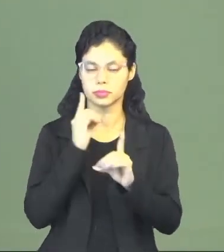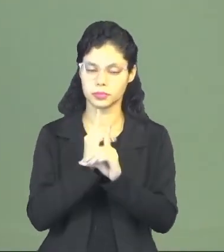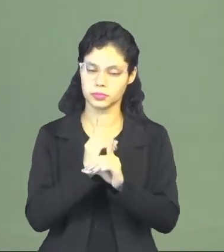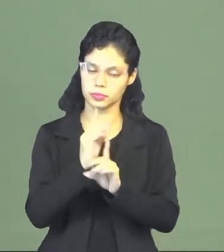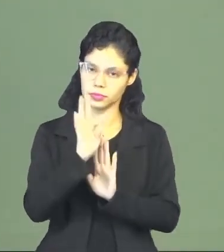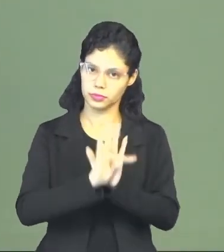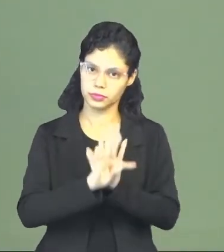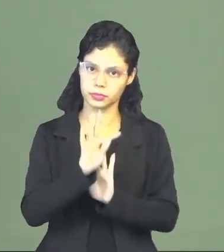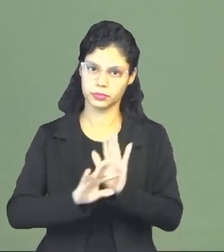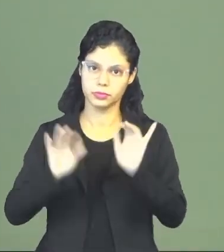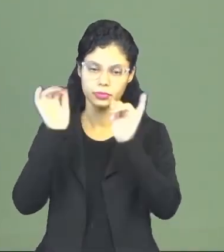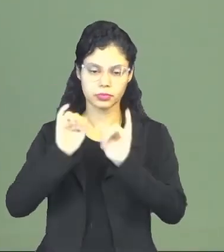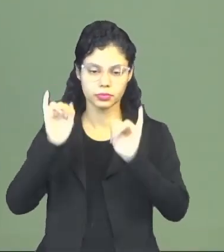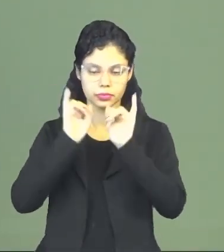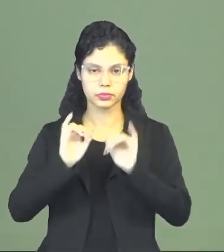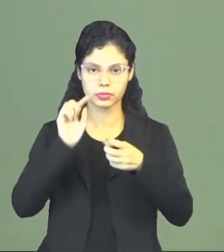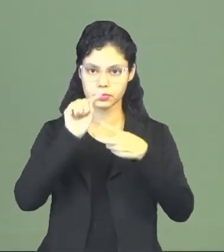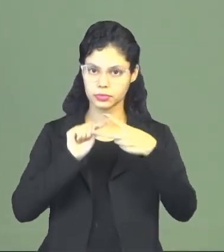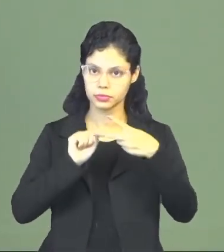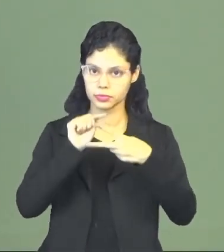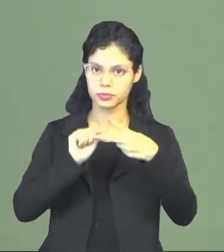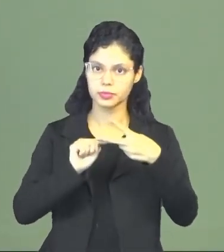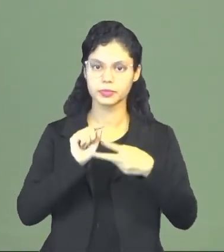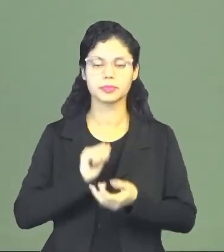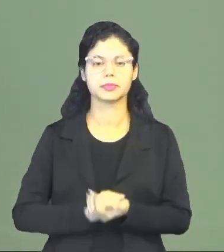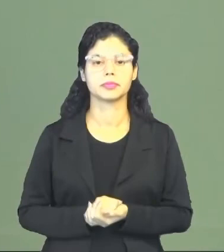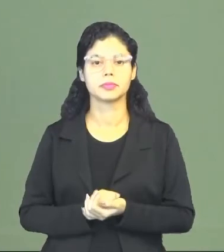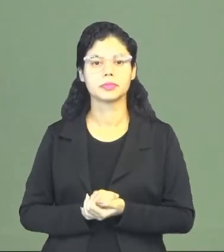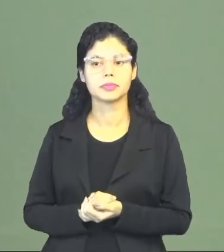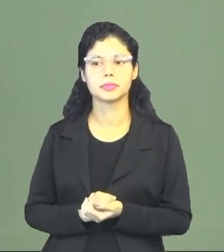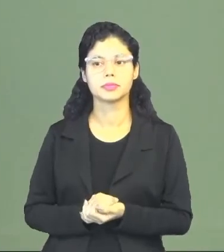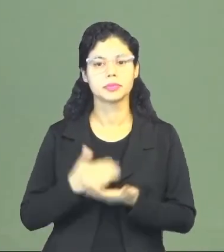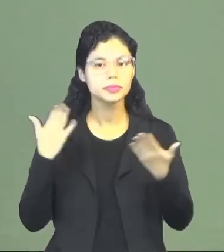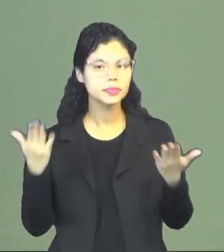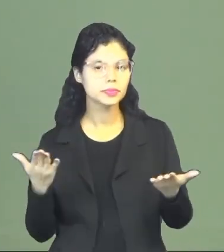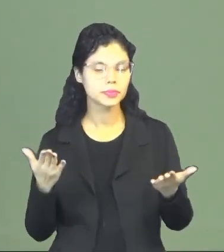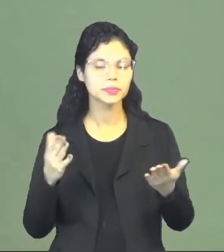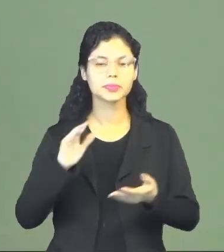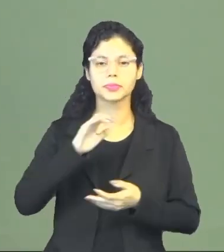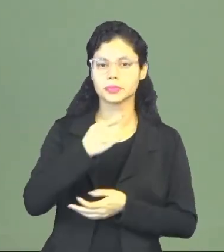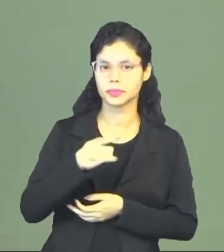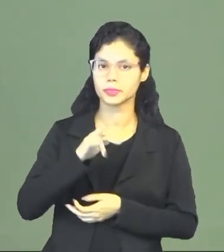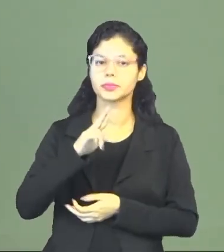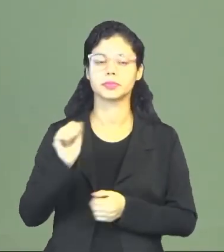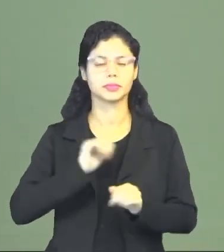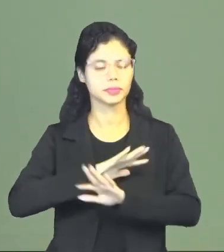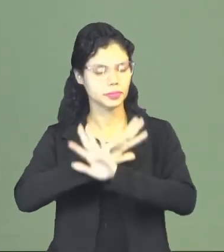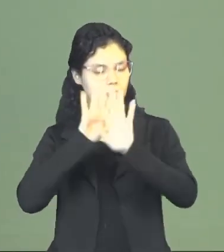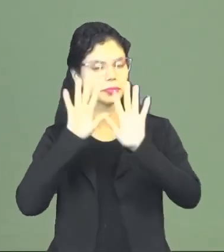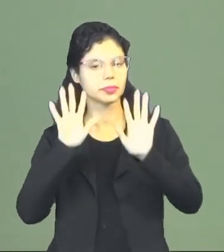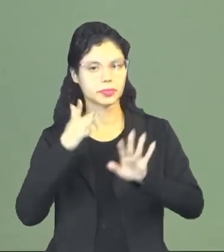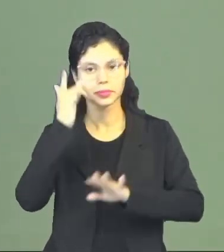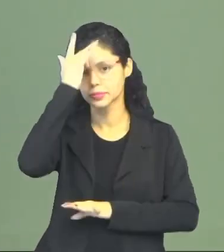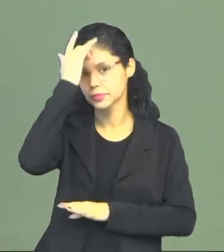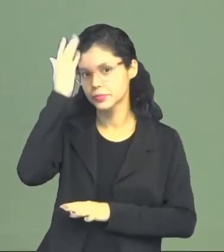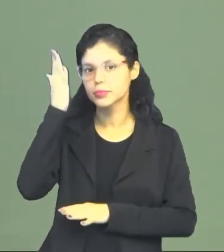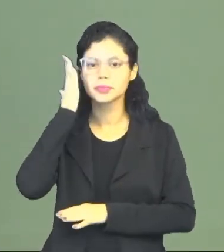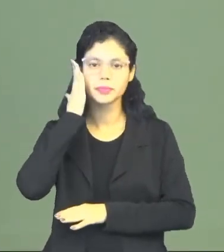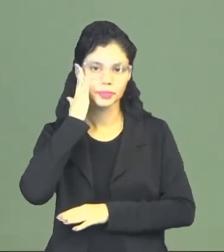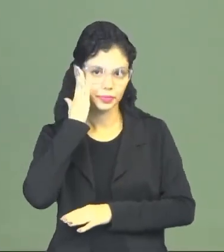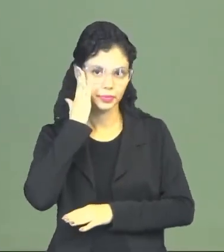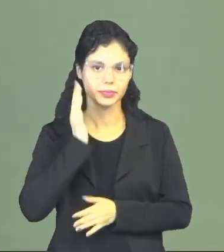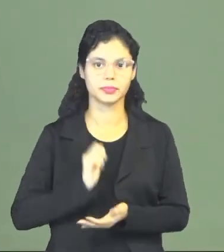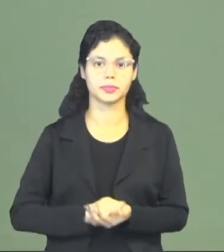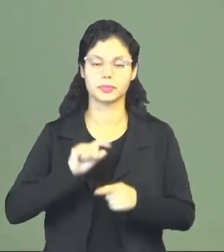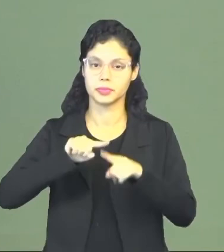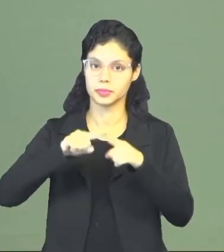tanto informações explícitas quanto informações implícitas. E as explícitas são aquelas mais claras, facilmente a gente consegue